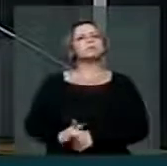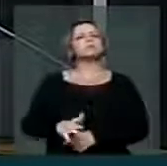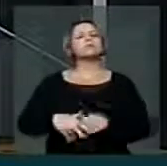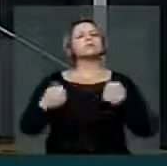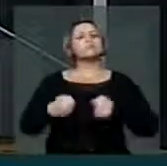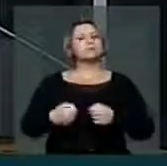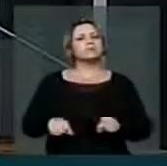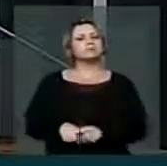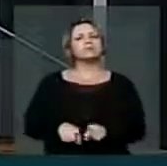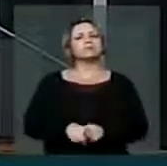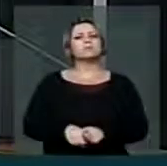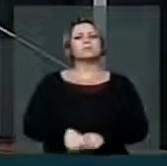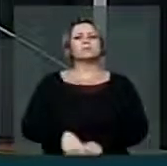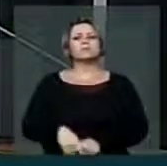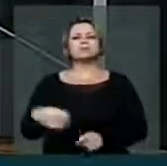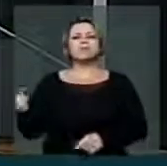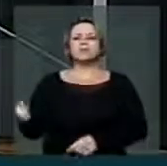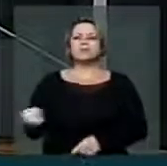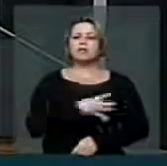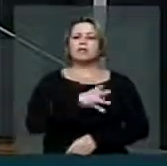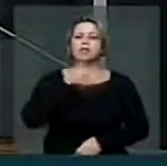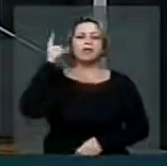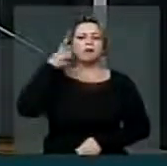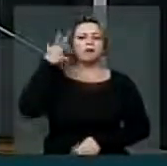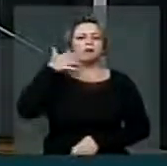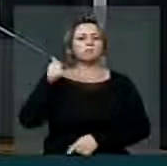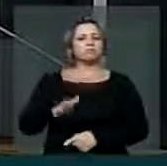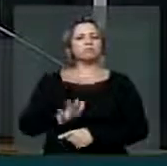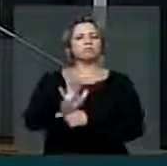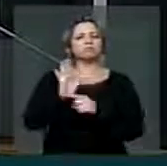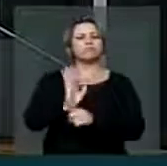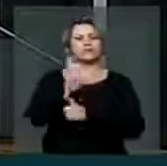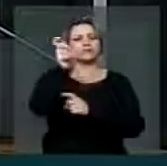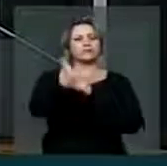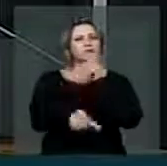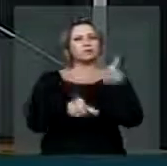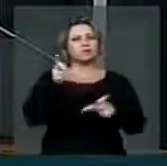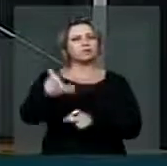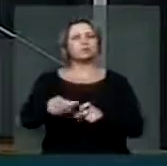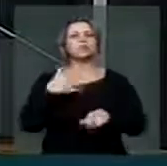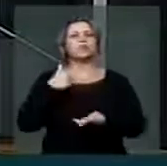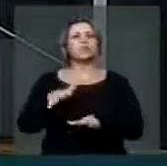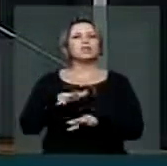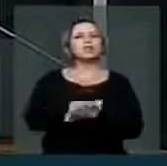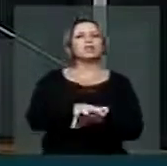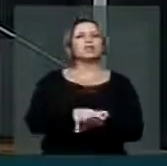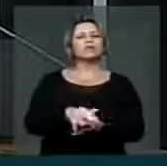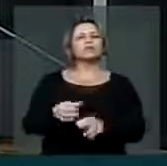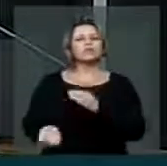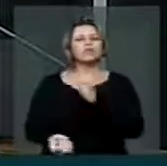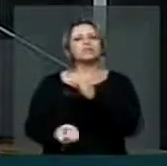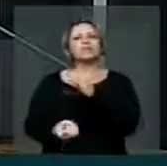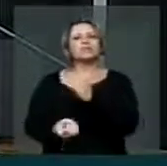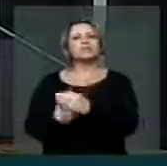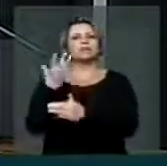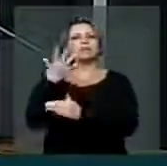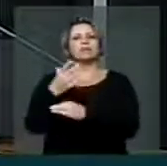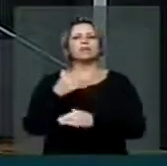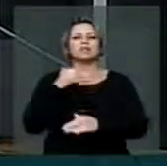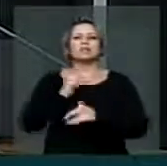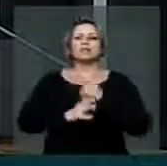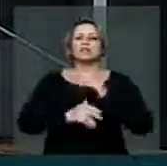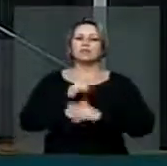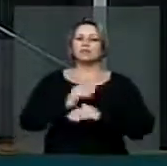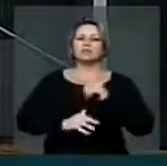Precisamos também por uma nova política de recursos humanos, que inclua a criação de